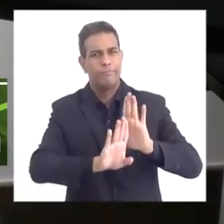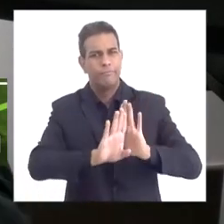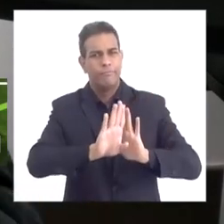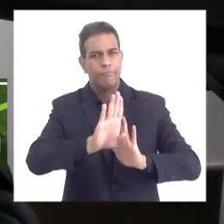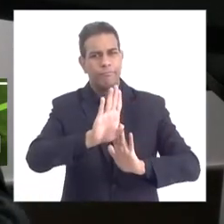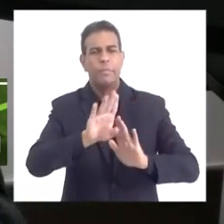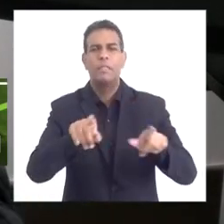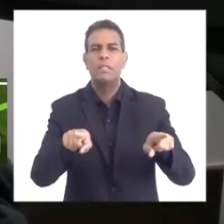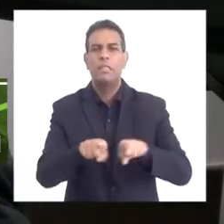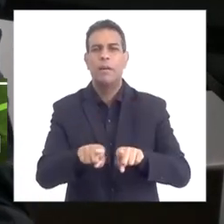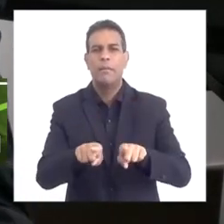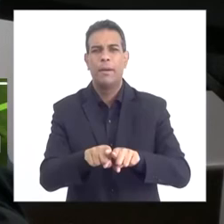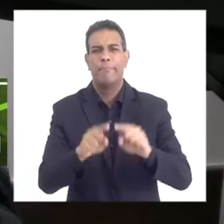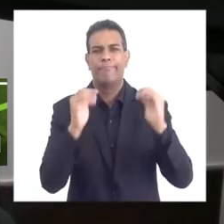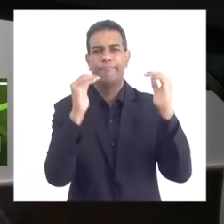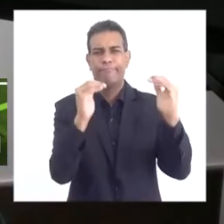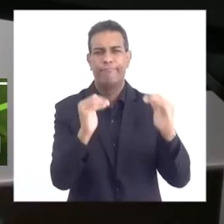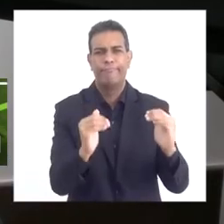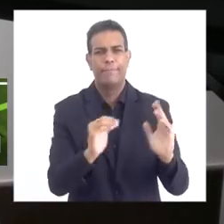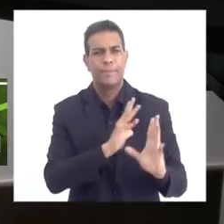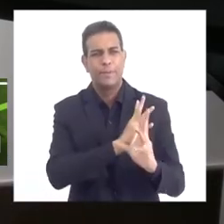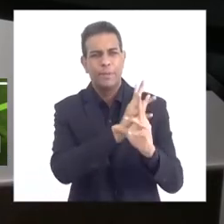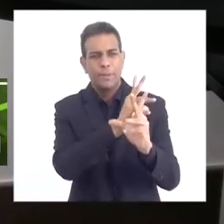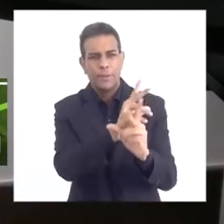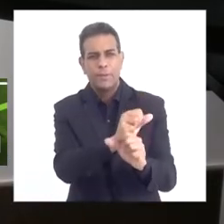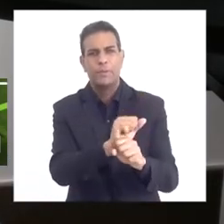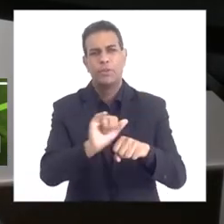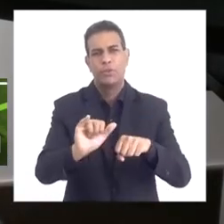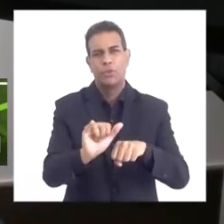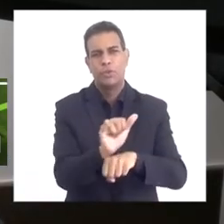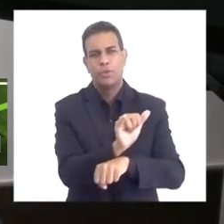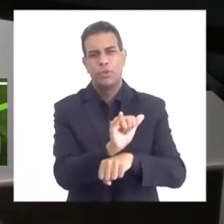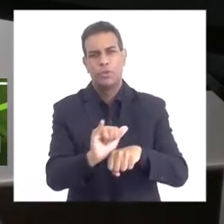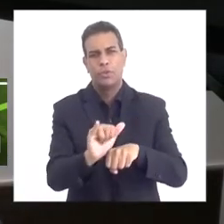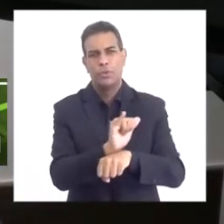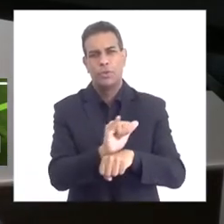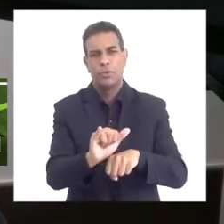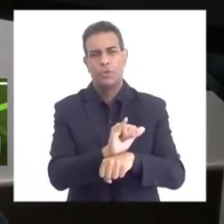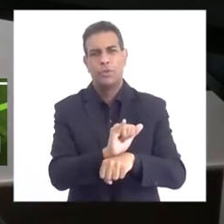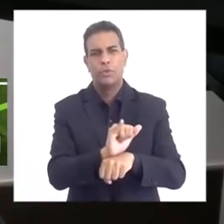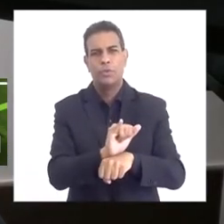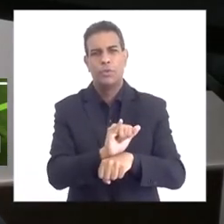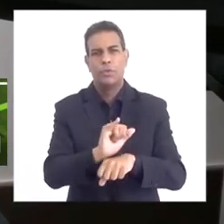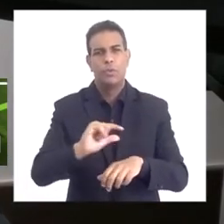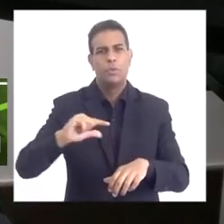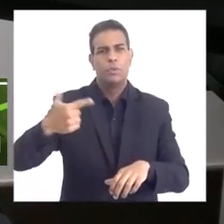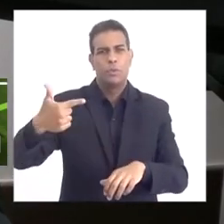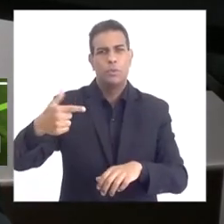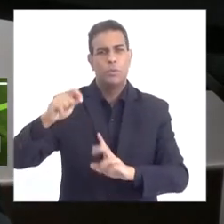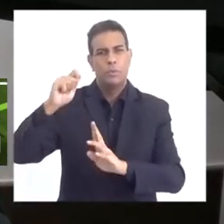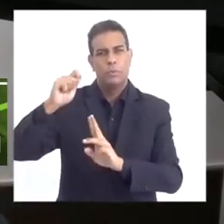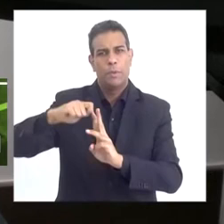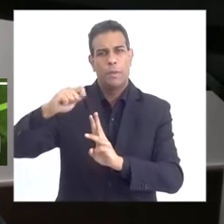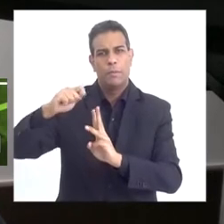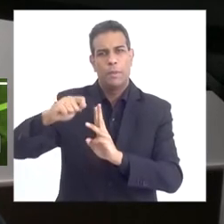e também em dados extraídos do segundo quadrimestre de 21.